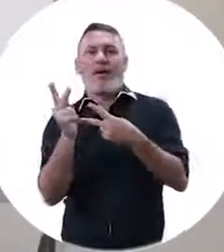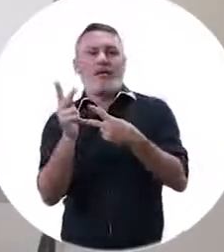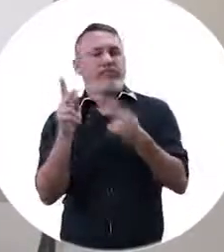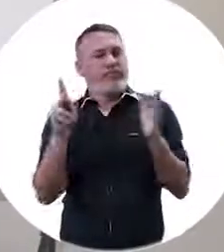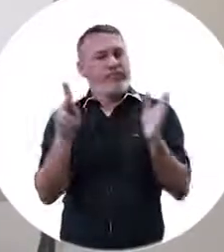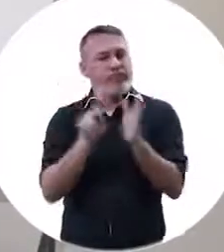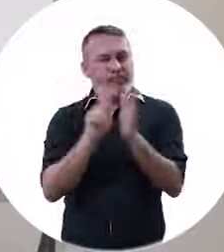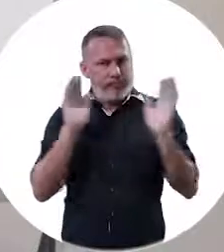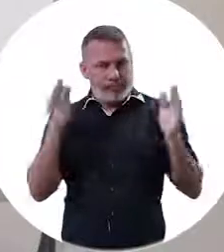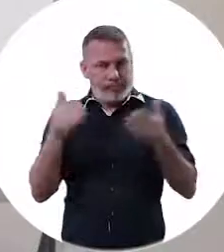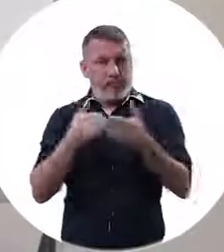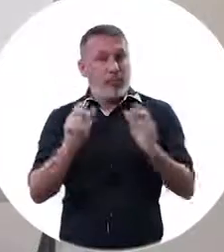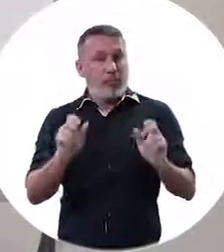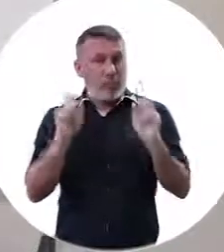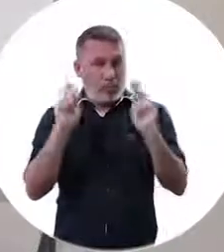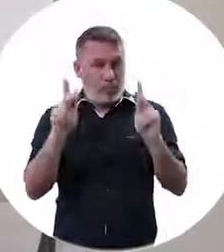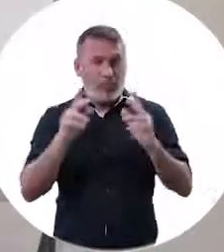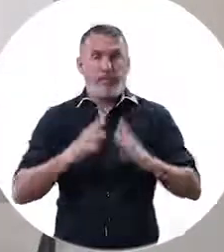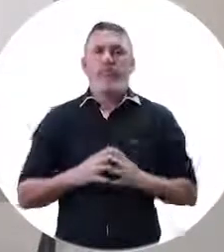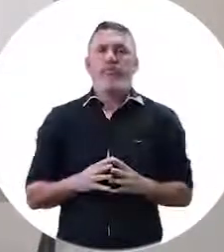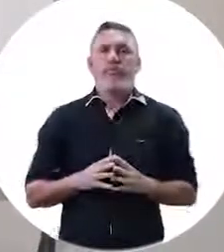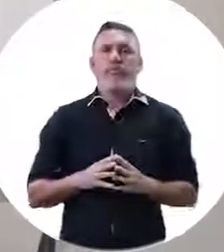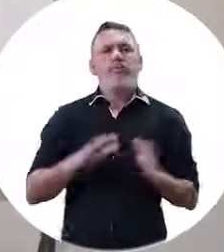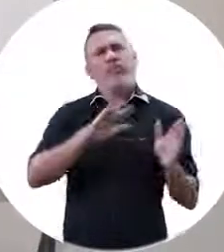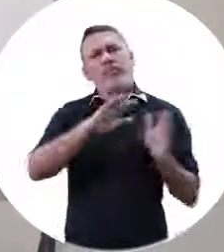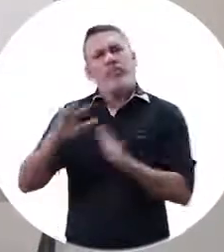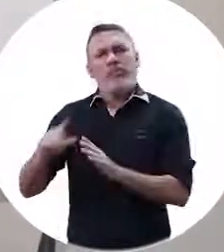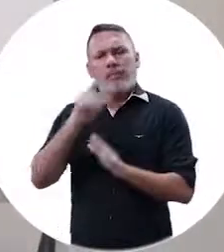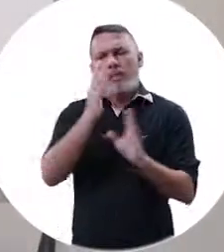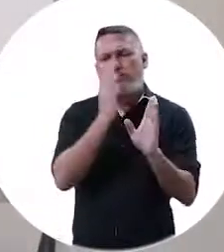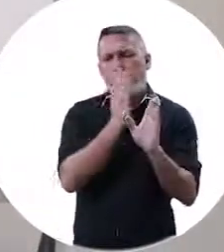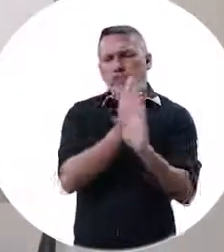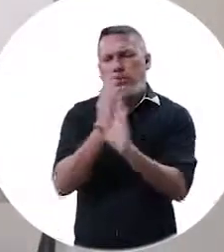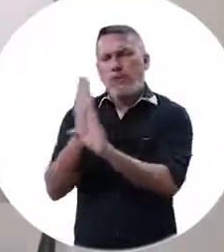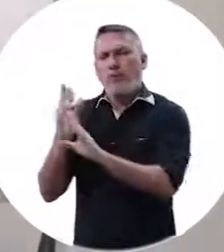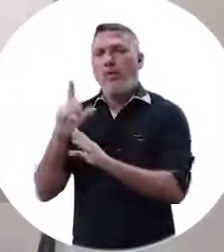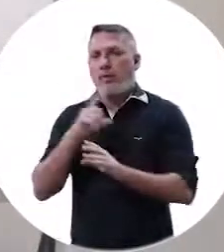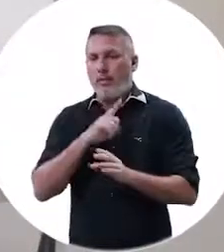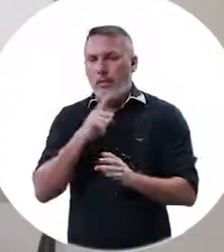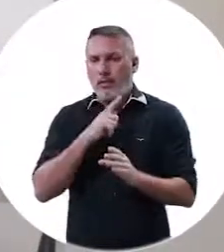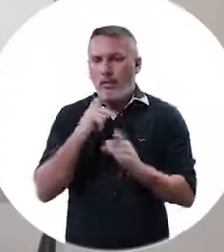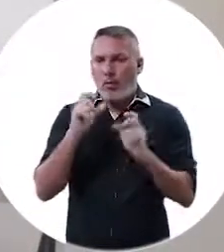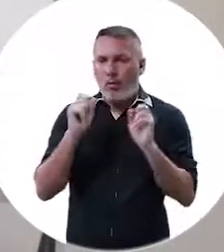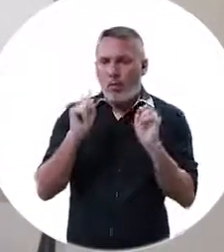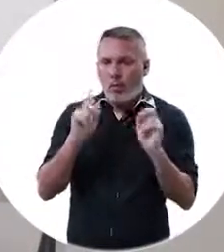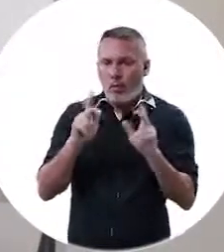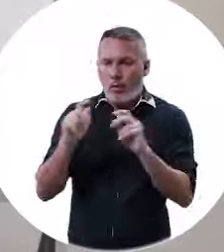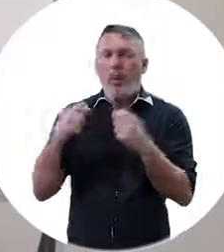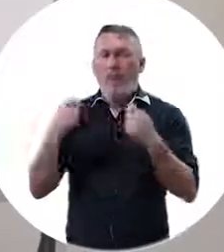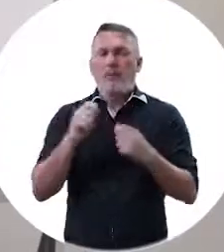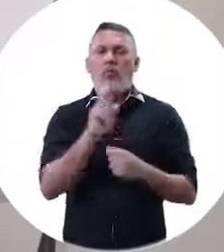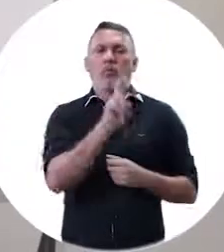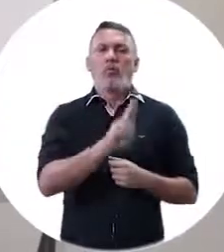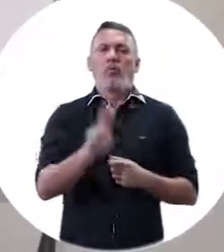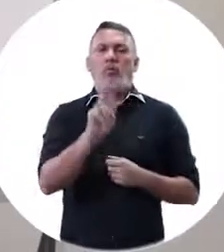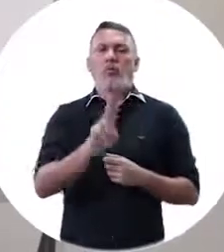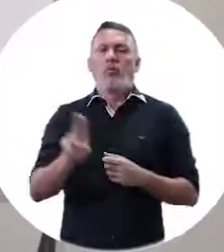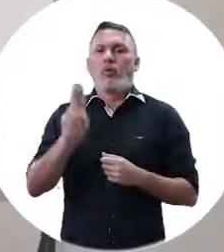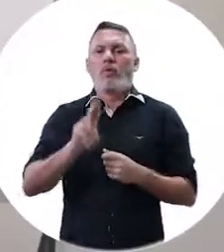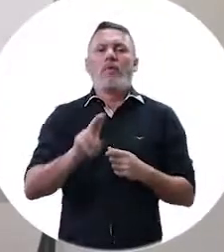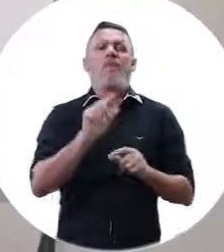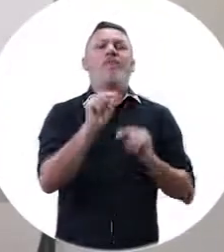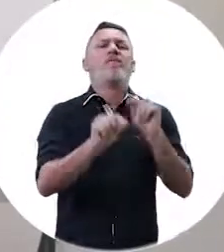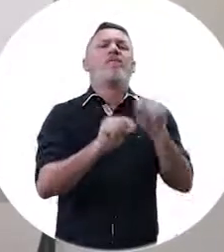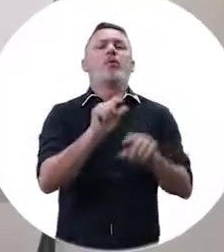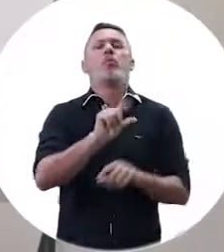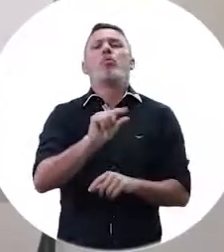são hidrocarbonetos, ok? Logo após isso, você identifica a função e dá nome ou